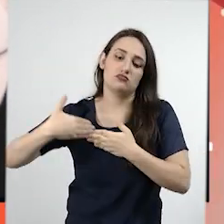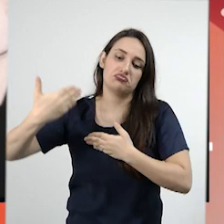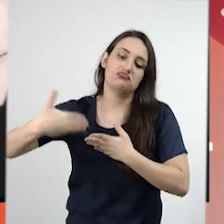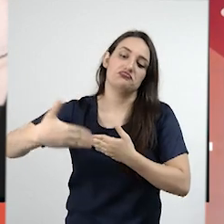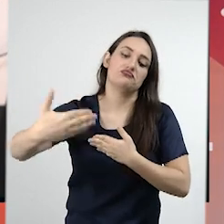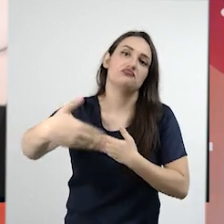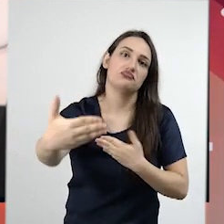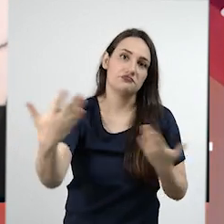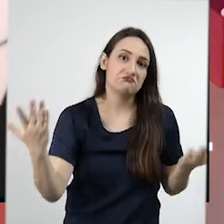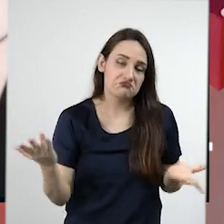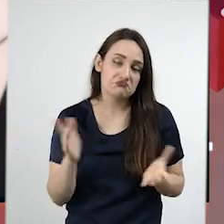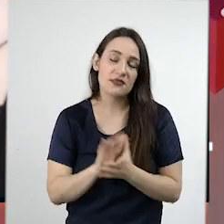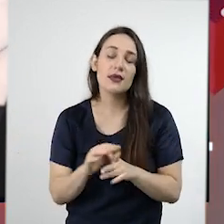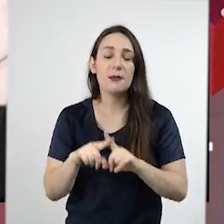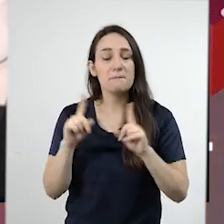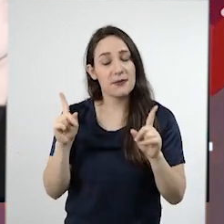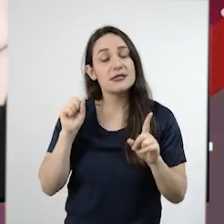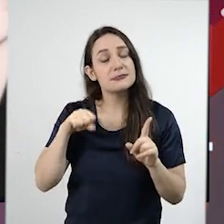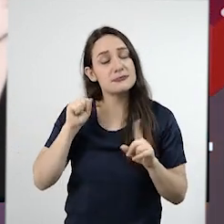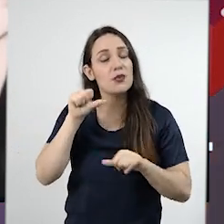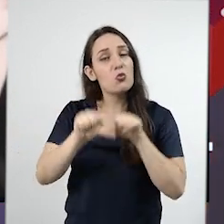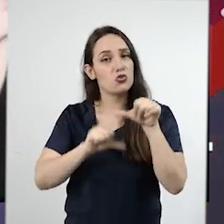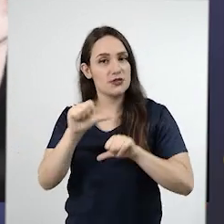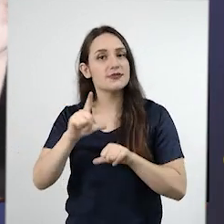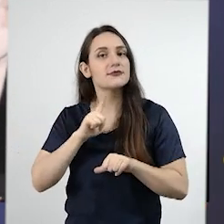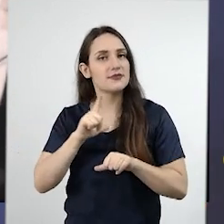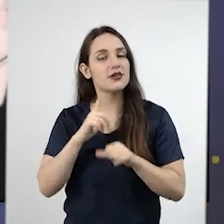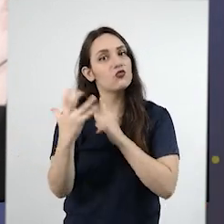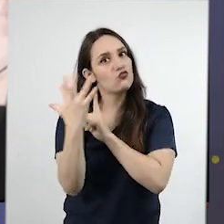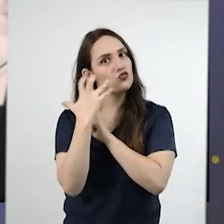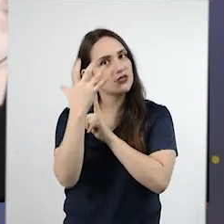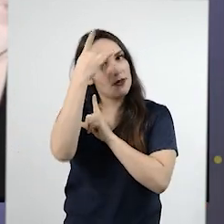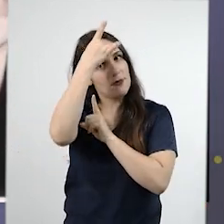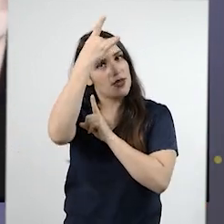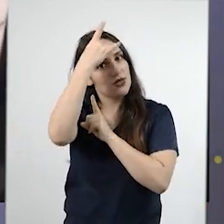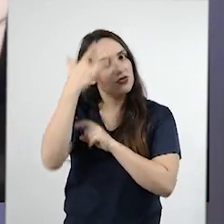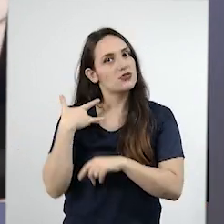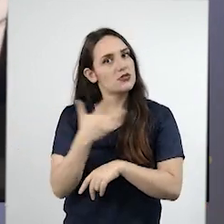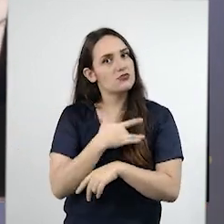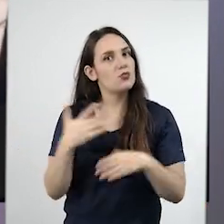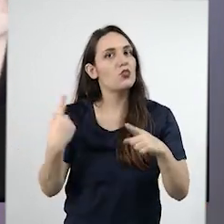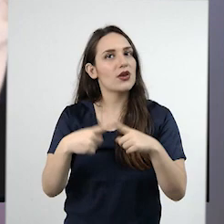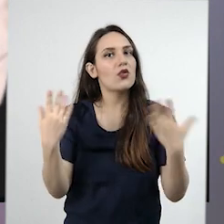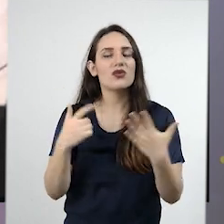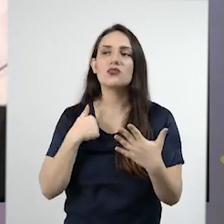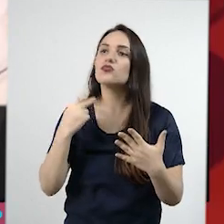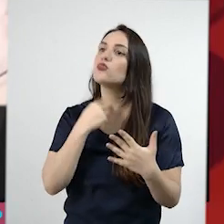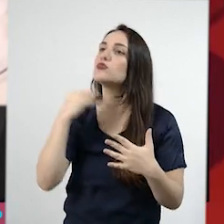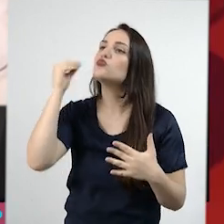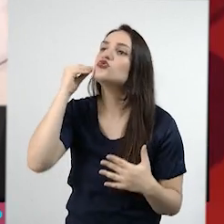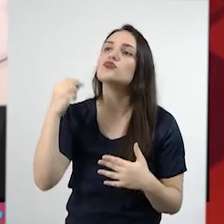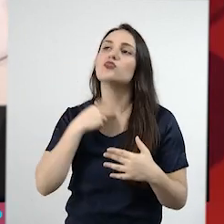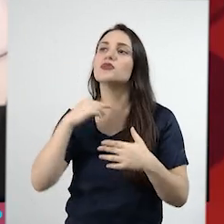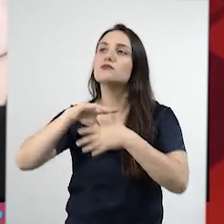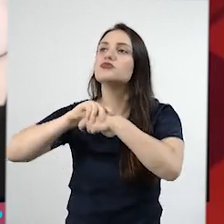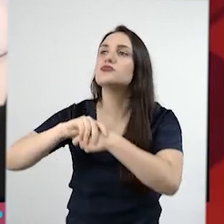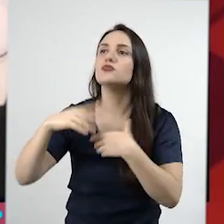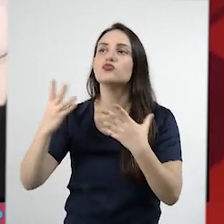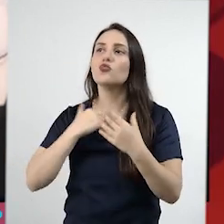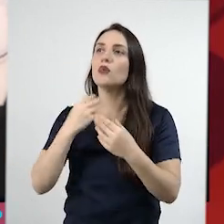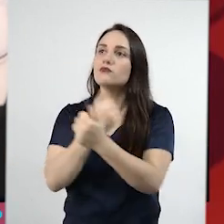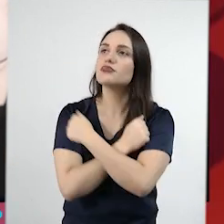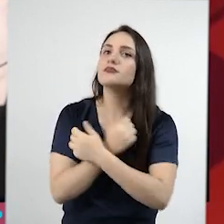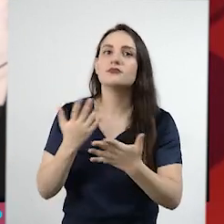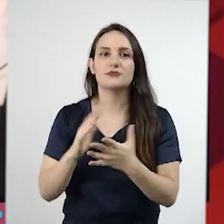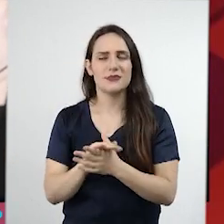consequência disso tudo. Mas até isso impacta. E agora eu cumprimento, não posso cumprimentar, e como que fica tudo isso?